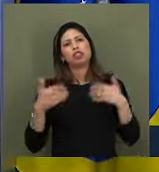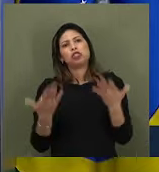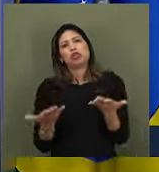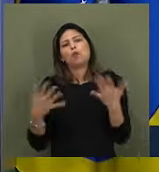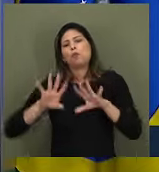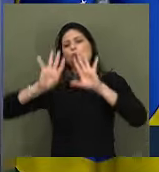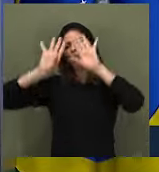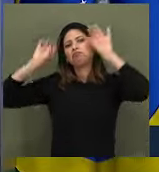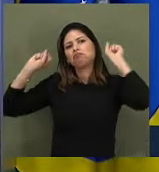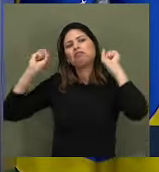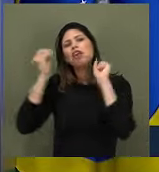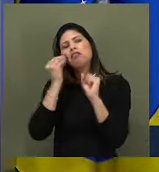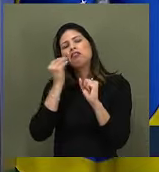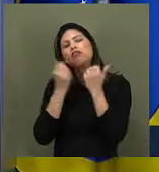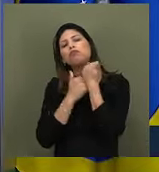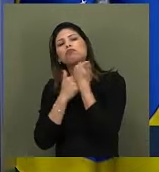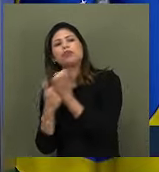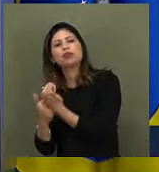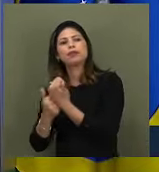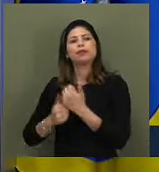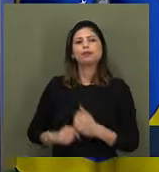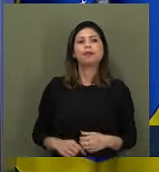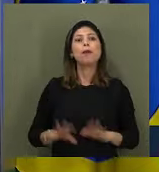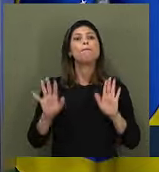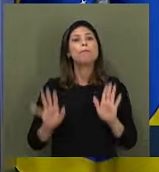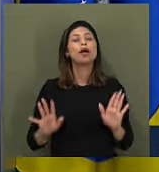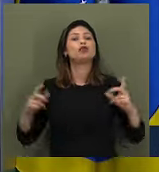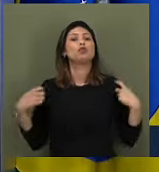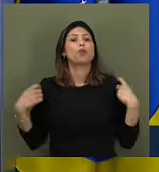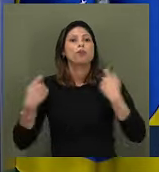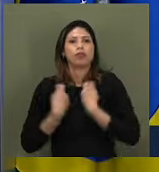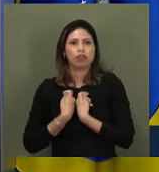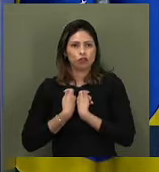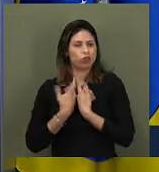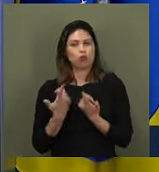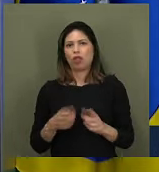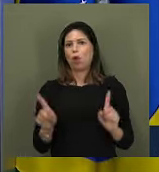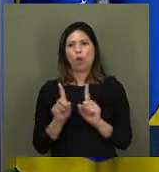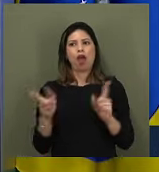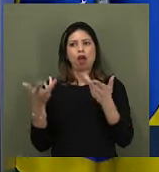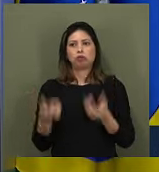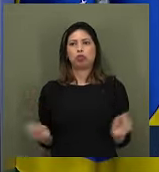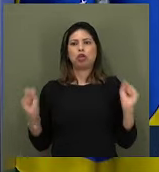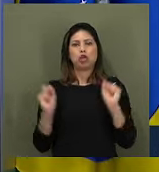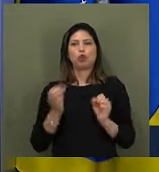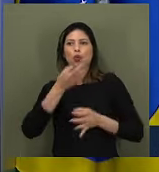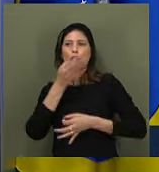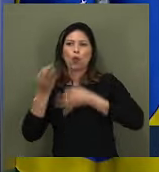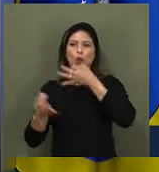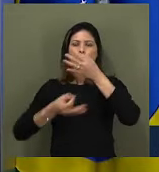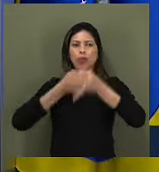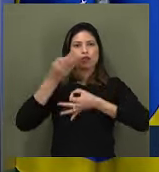tentar passar a boiada o fato é que ministros do STF não aceitam Críticas não suportam justas